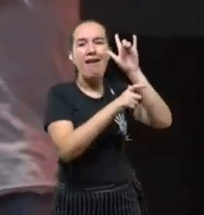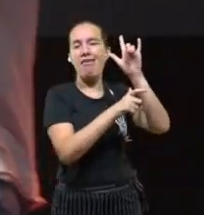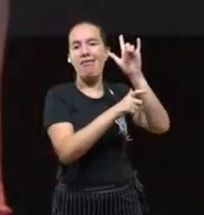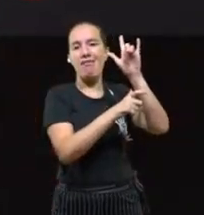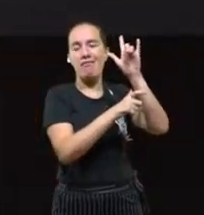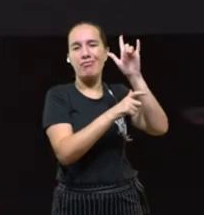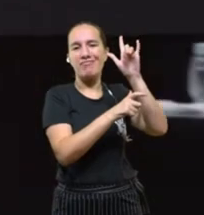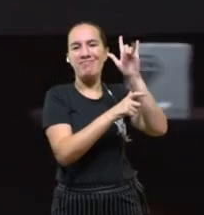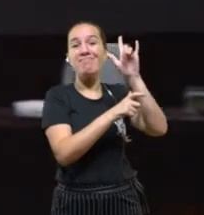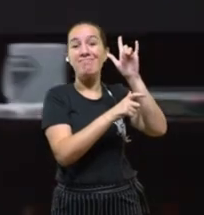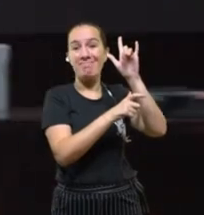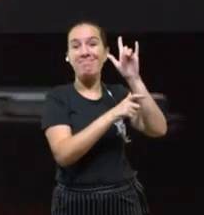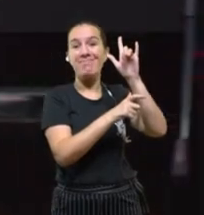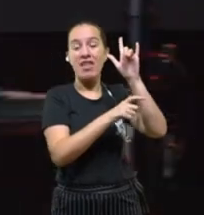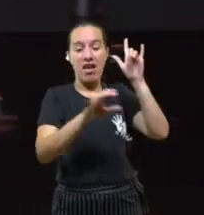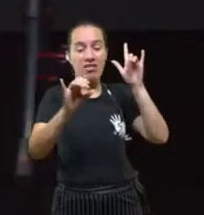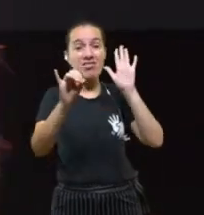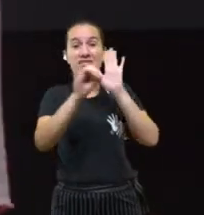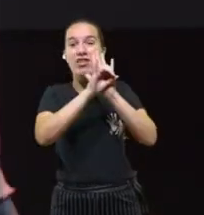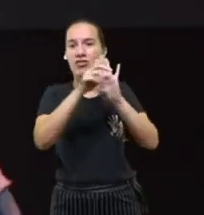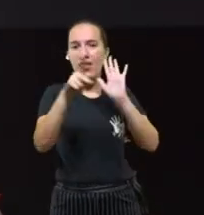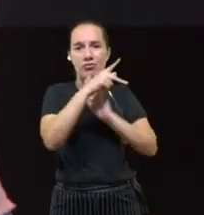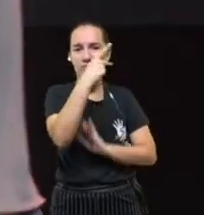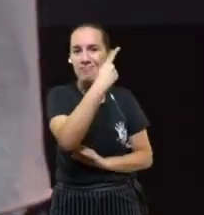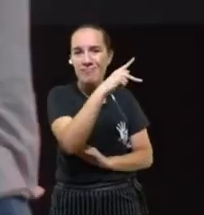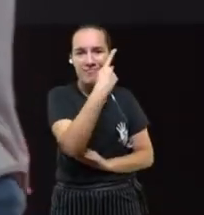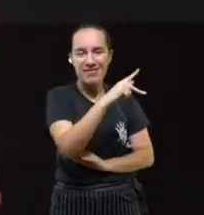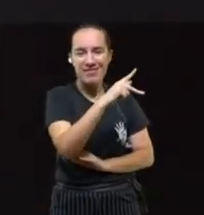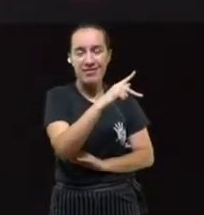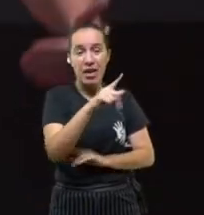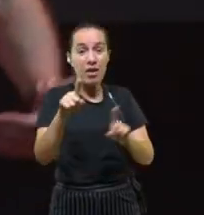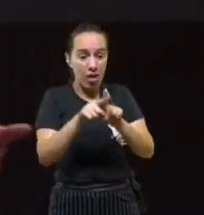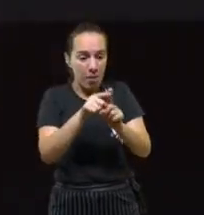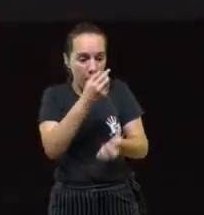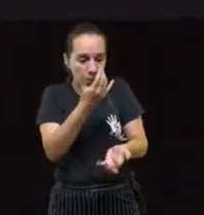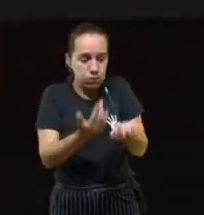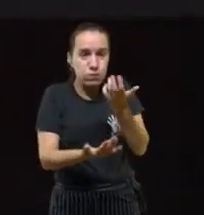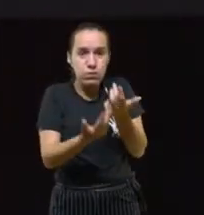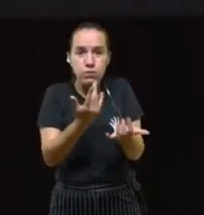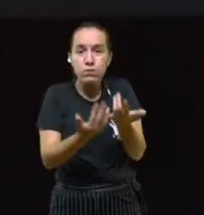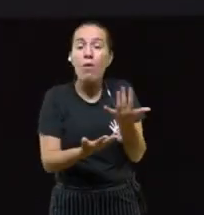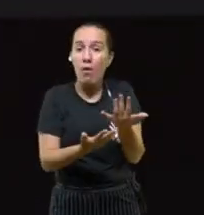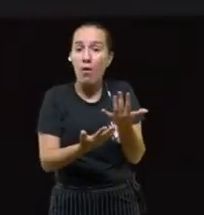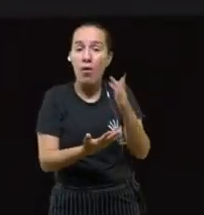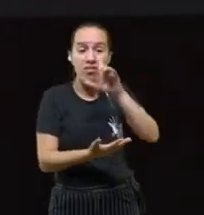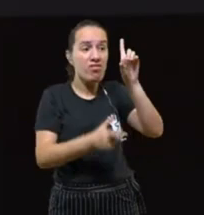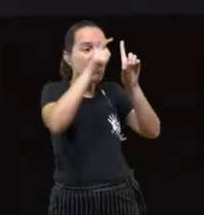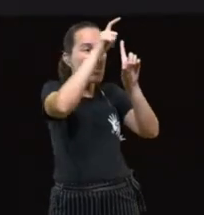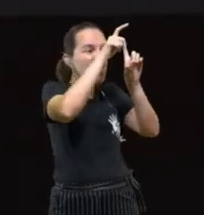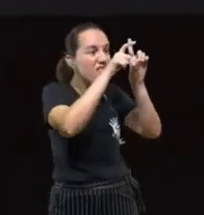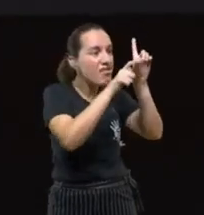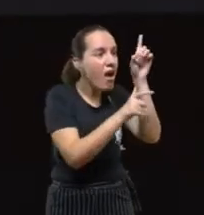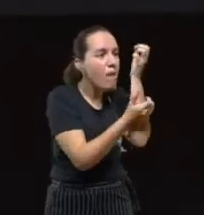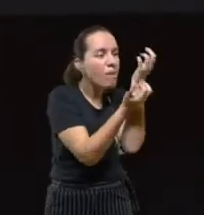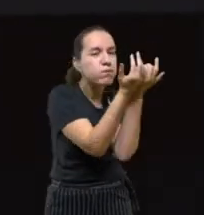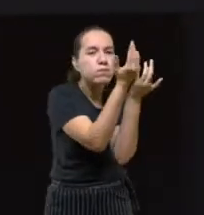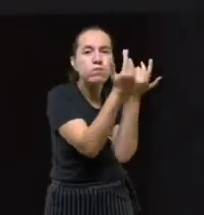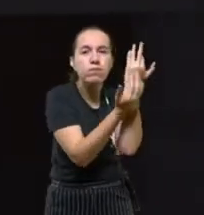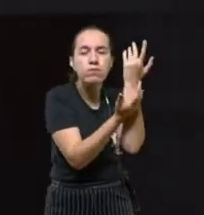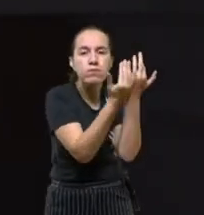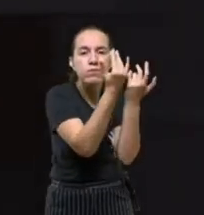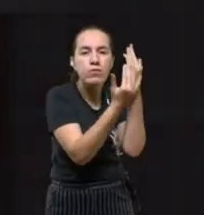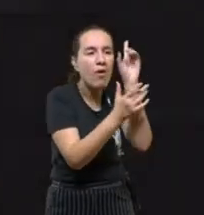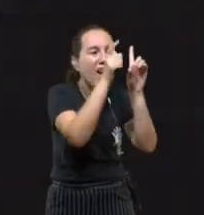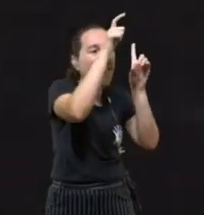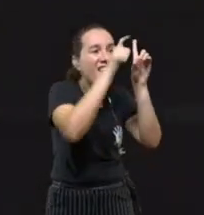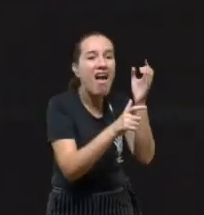Ele é um fogo consumidor, esse quer dizer, porque Deus é amor e Ele é um fogo